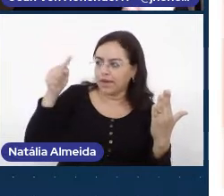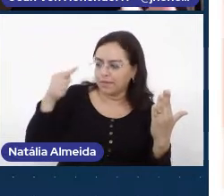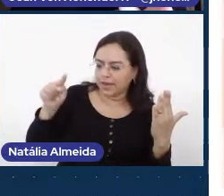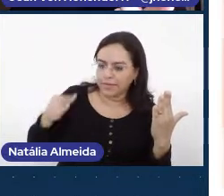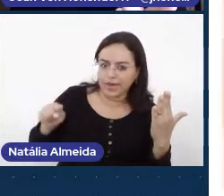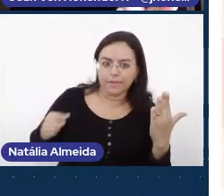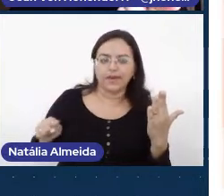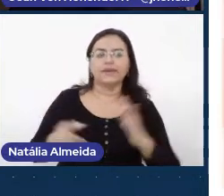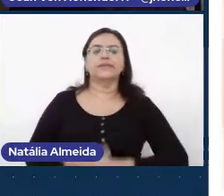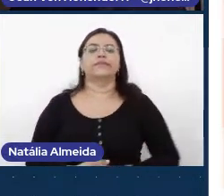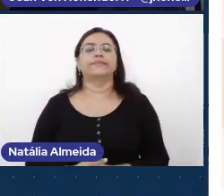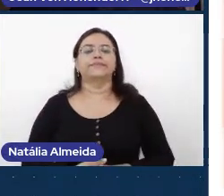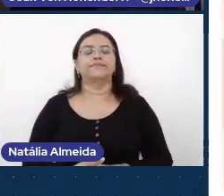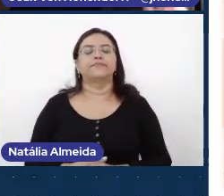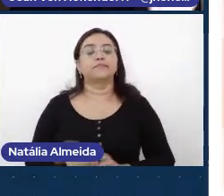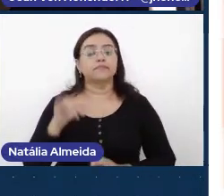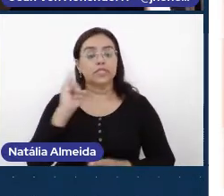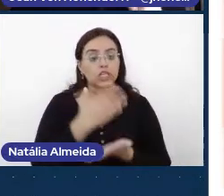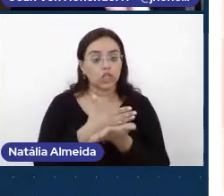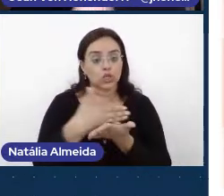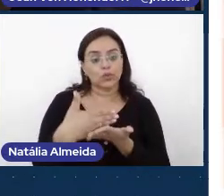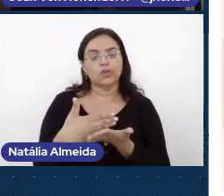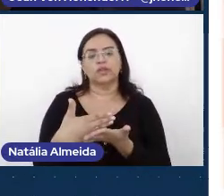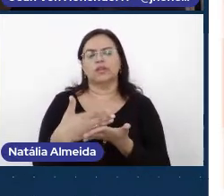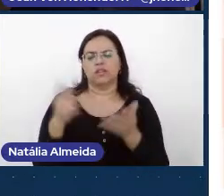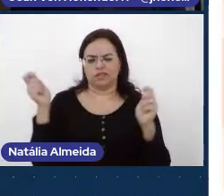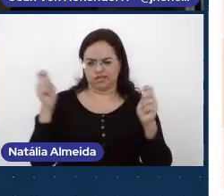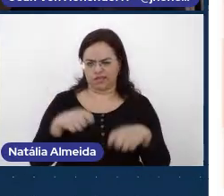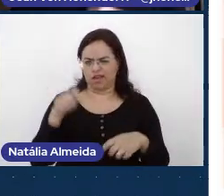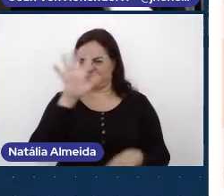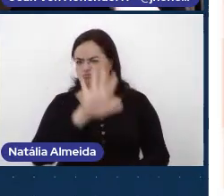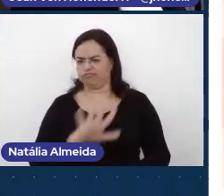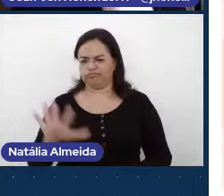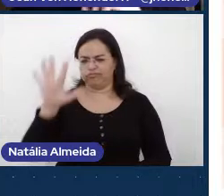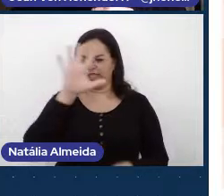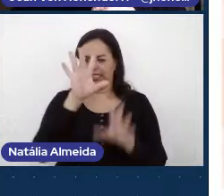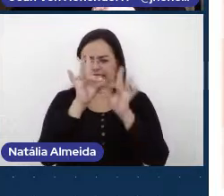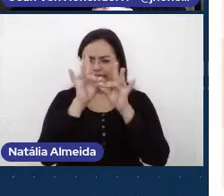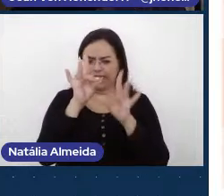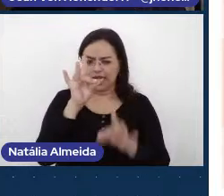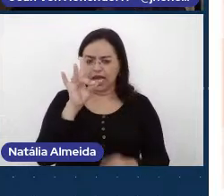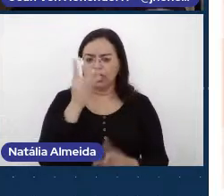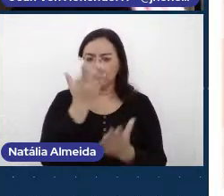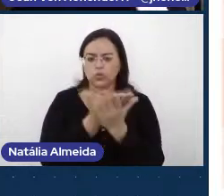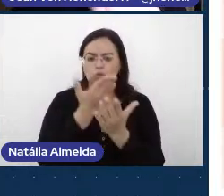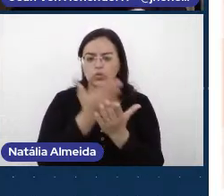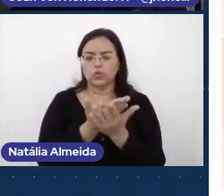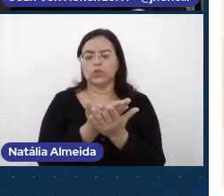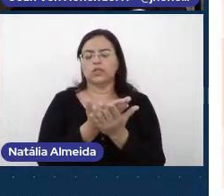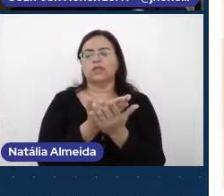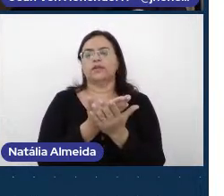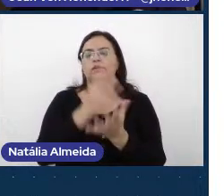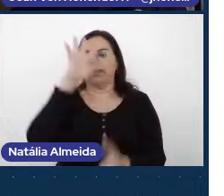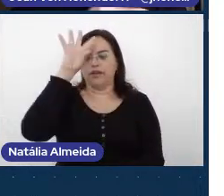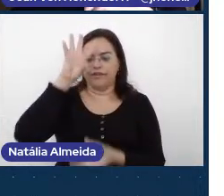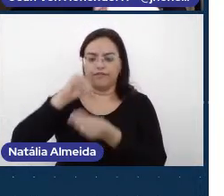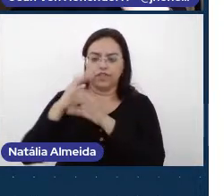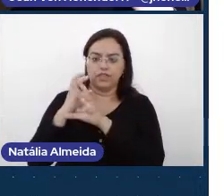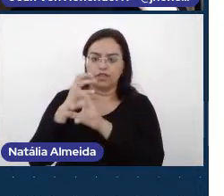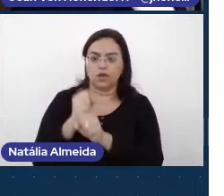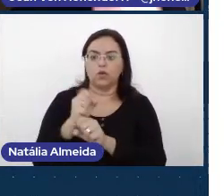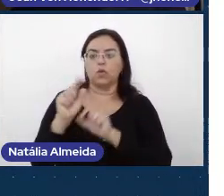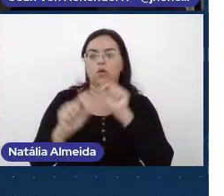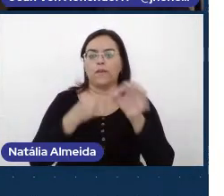introdução, ela contempla a descrição do tema de estudo, com revisão crítica da literatura teórica e empírica relevante, justificando o